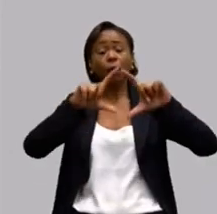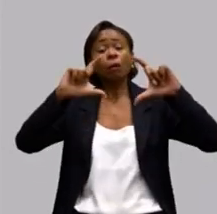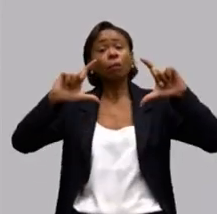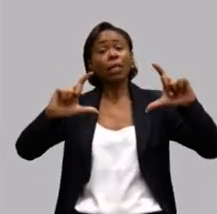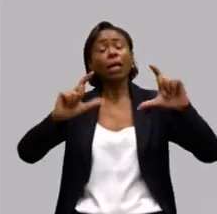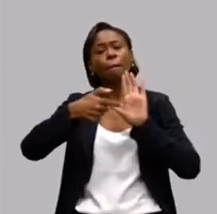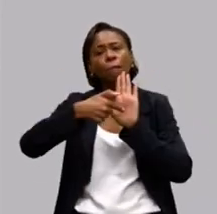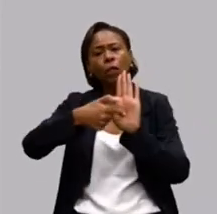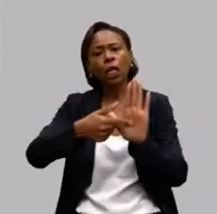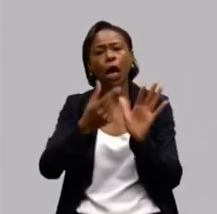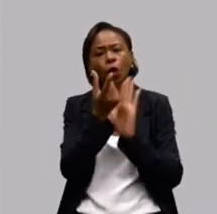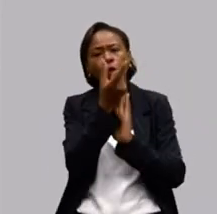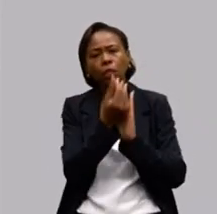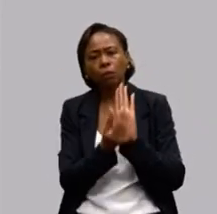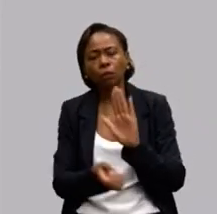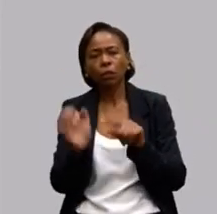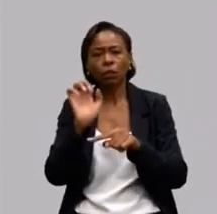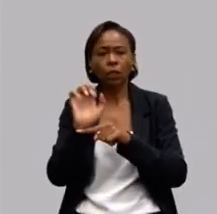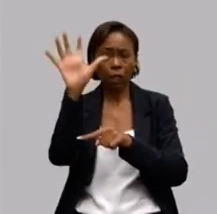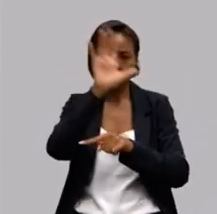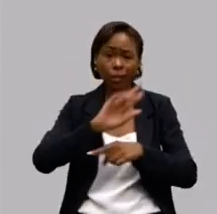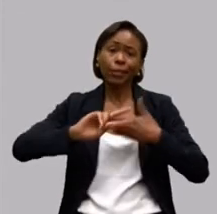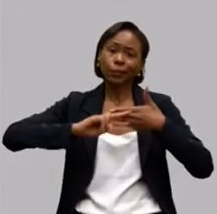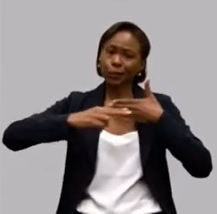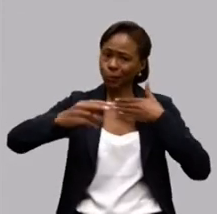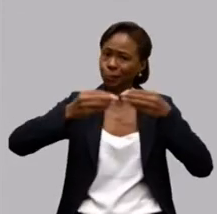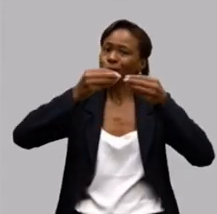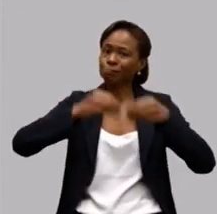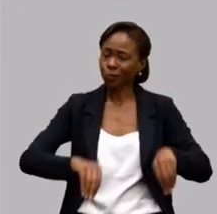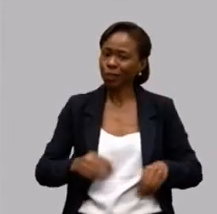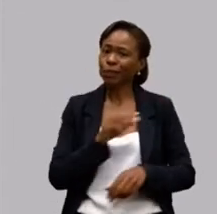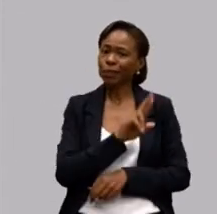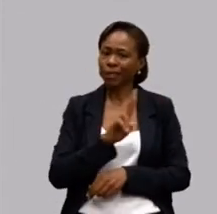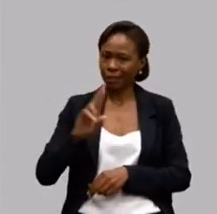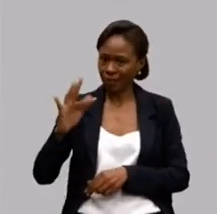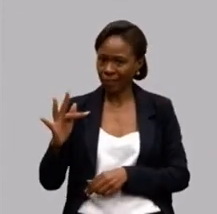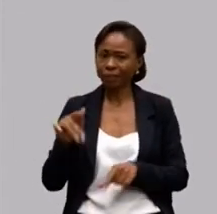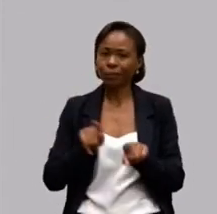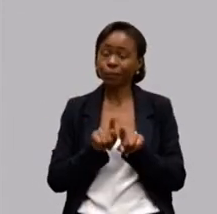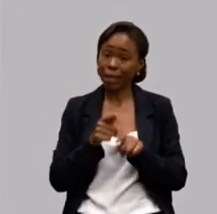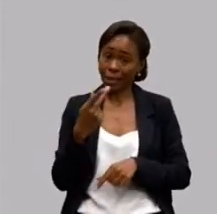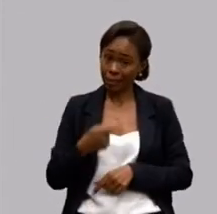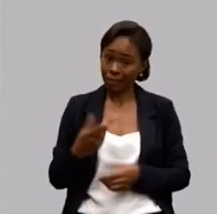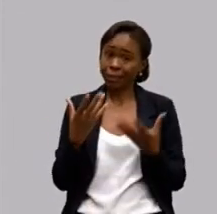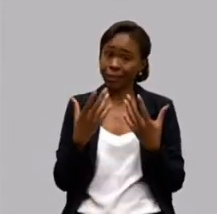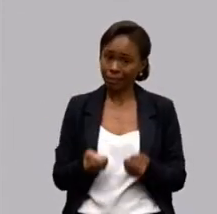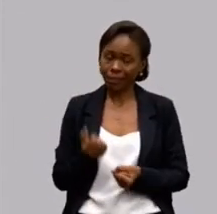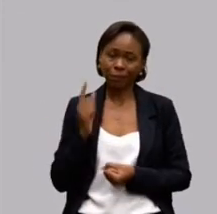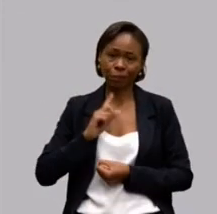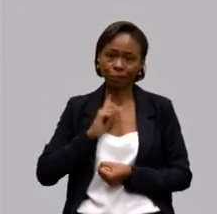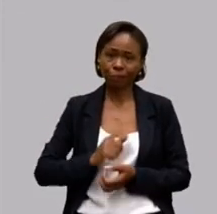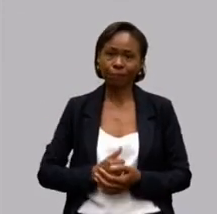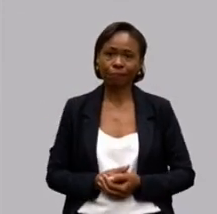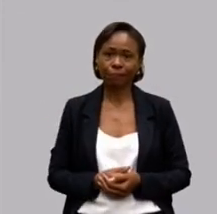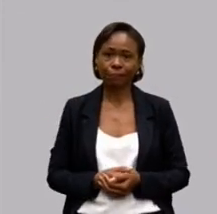os impactos que terá o regime de recuperação fiscal, caso adotado aqui em Minas Gerais. Segue, por